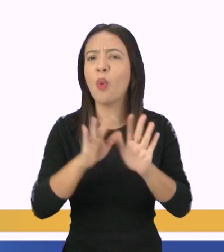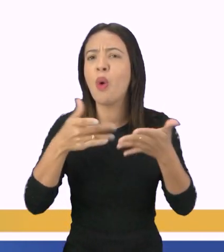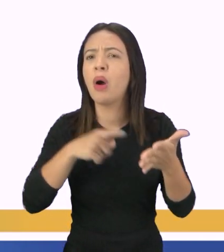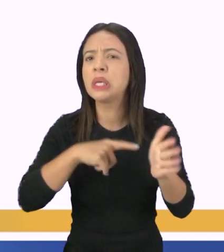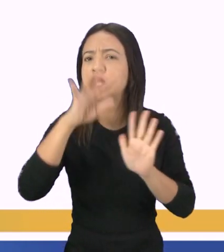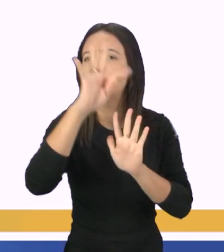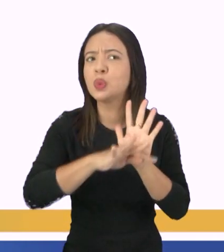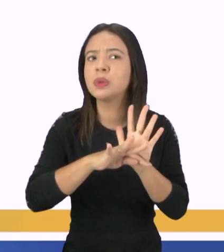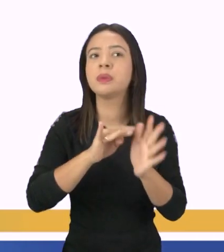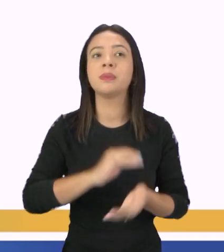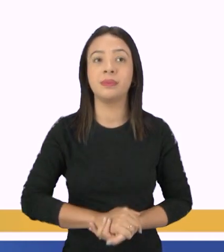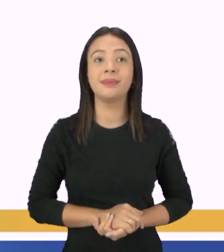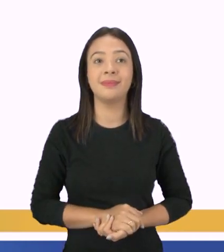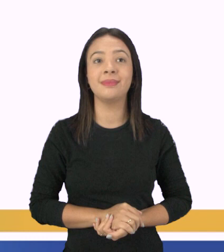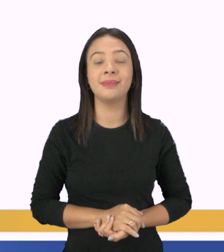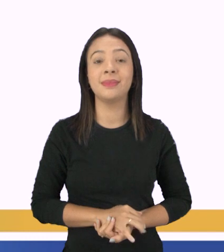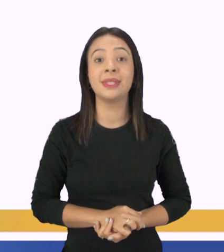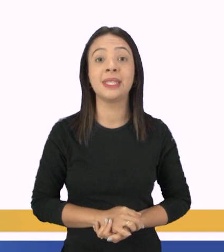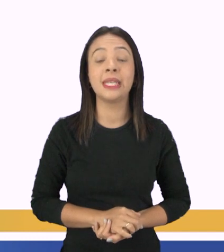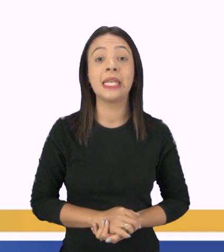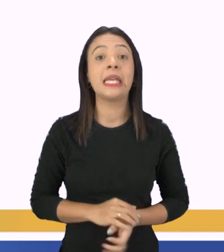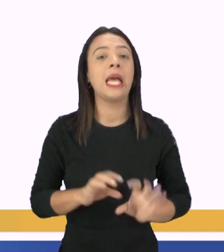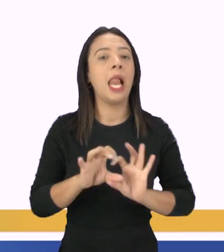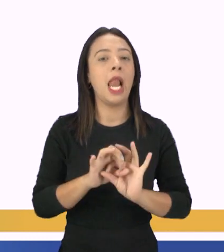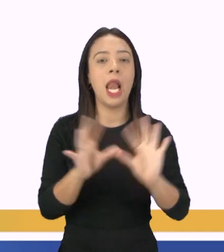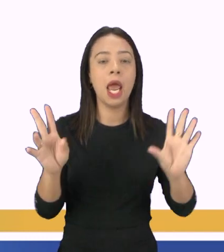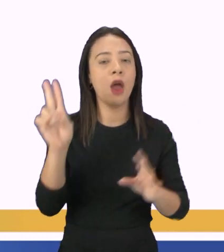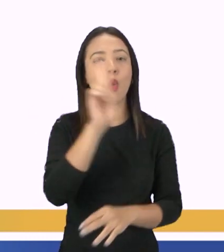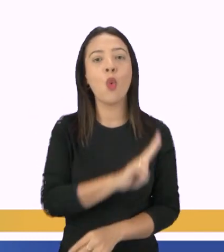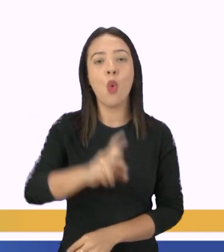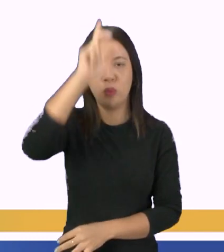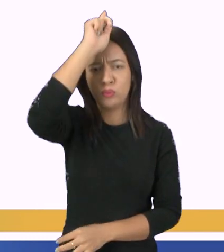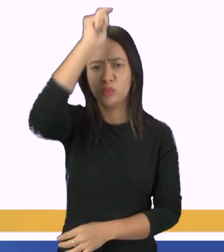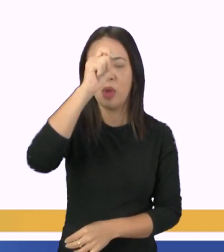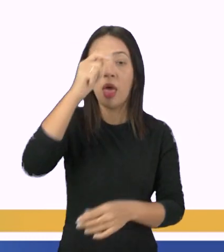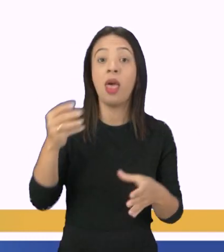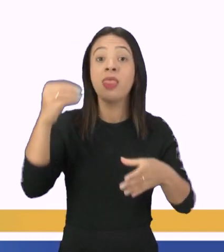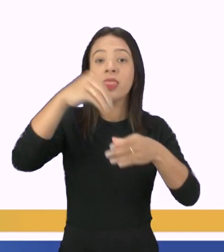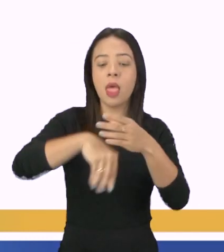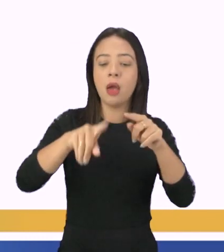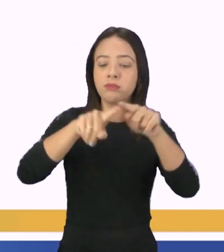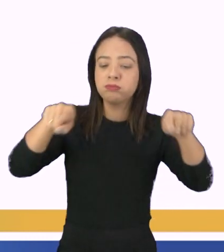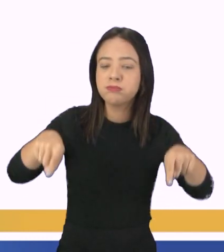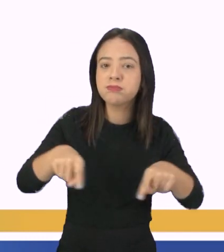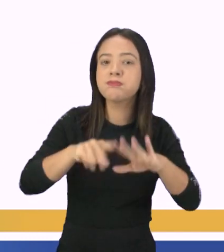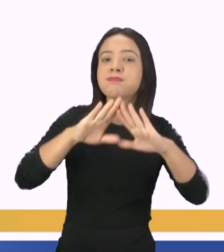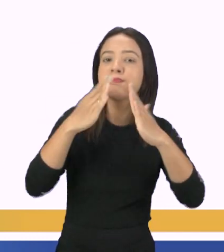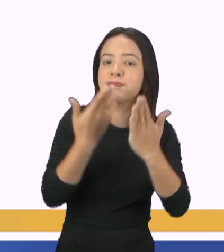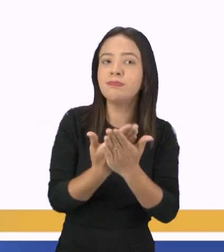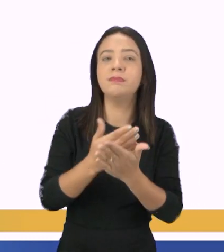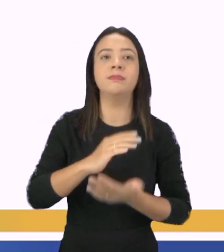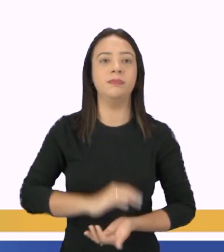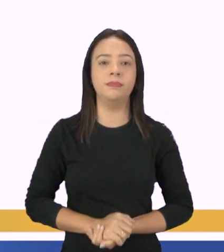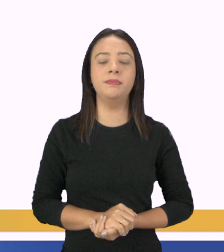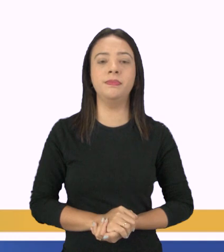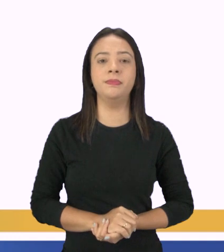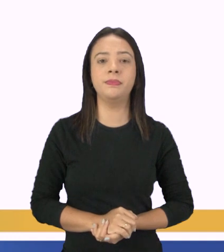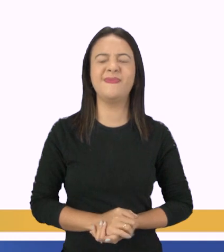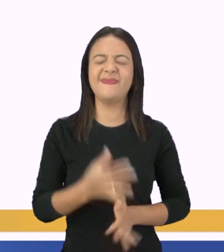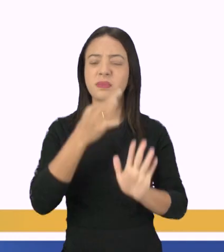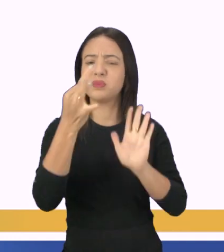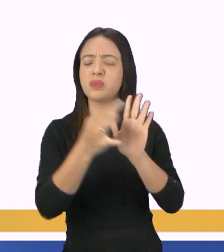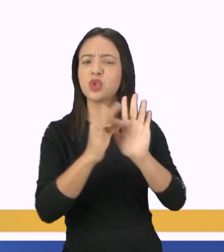Vamos lá. A permissão do uso de boné em sala de aula. Vamos para a segunda pergunta. Quais são os